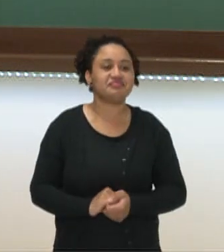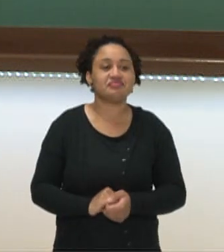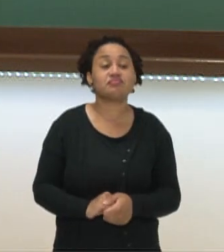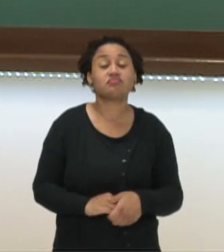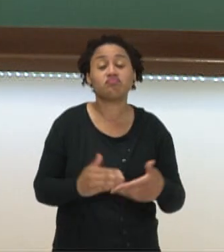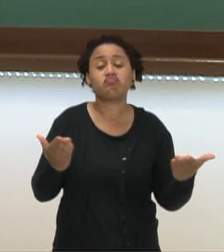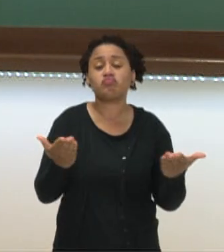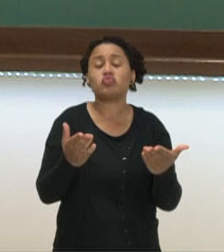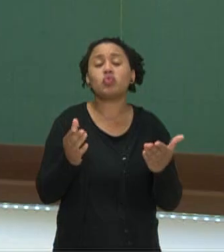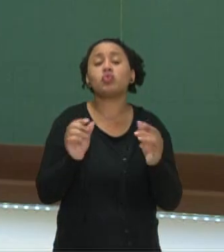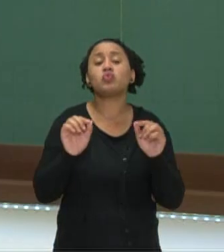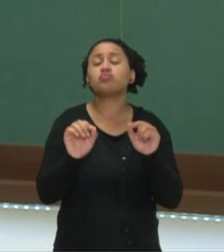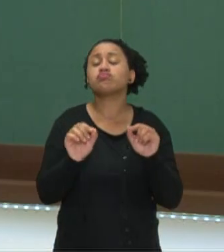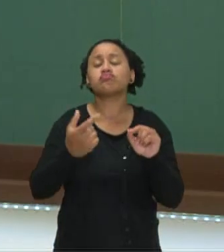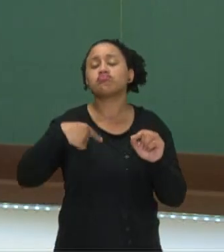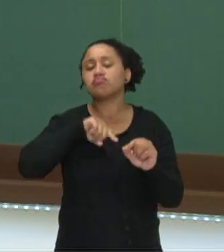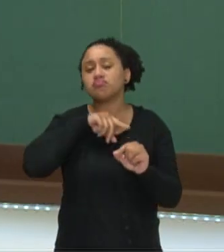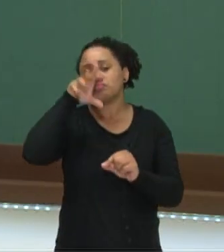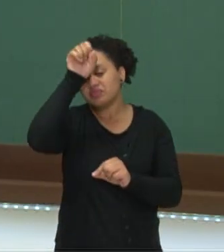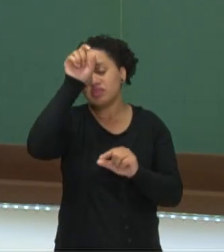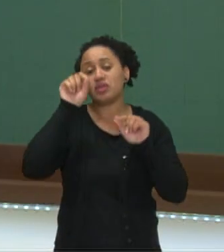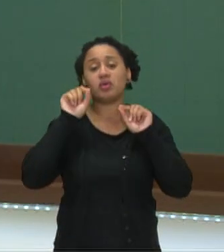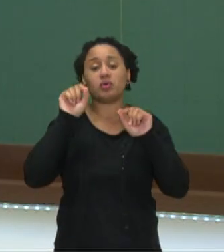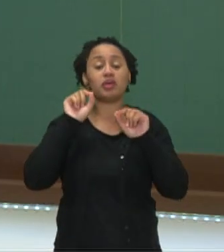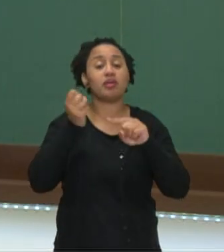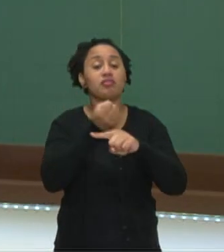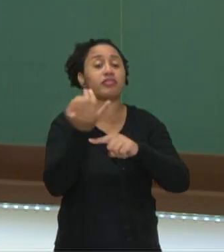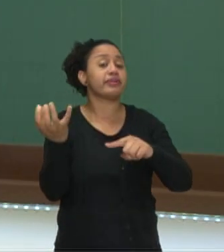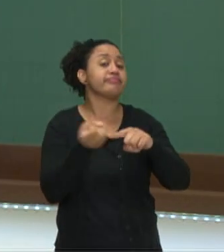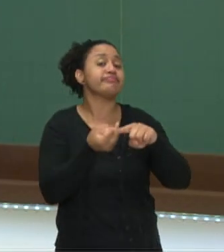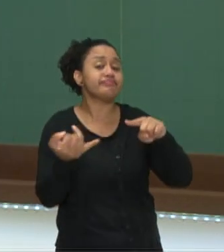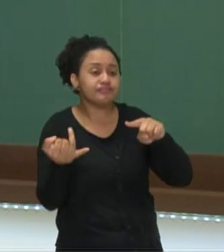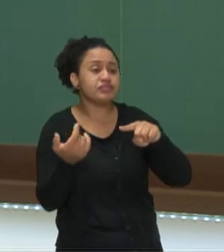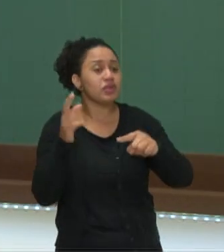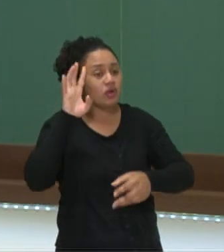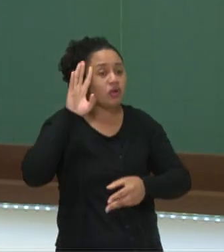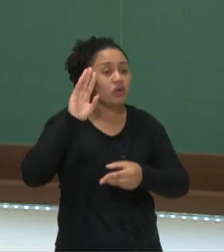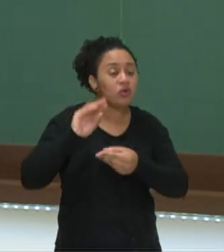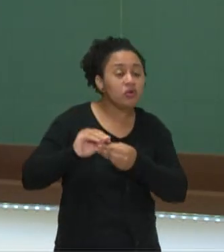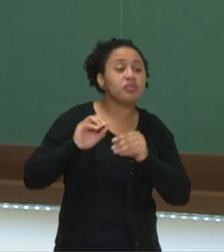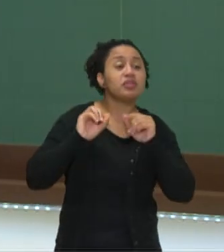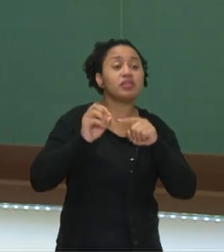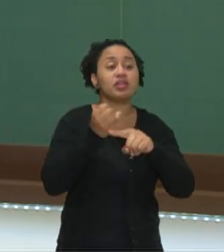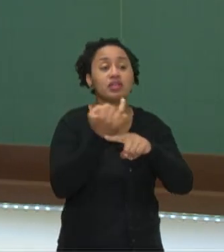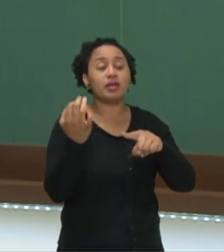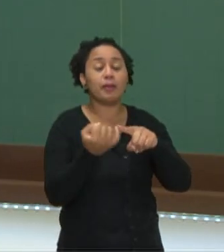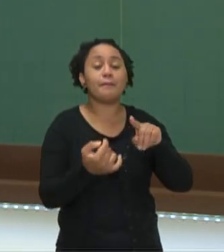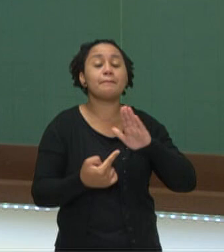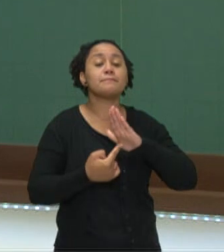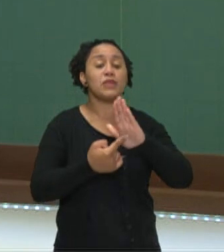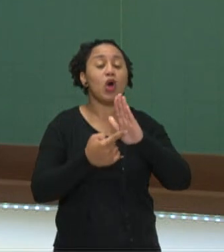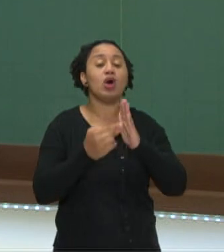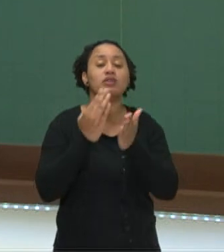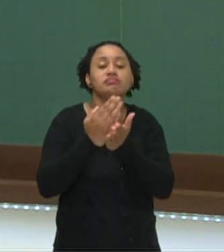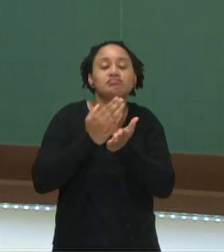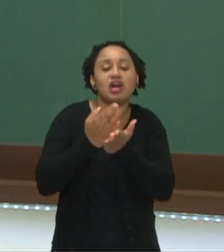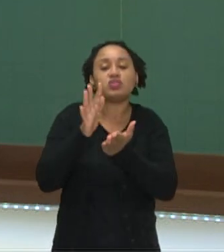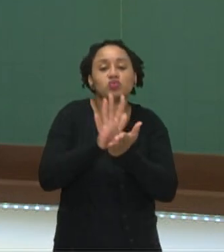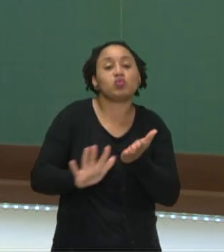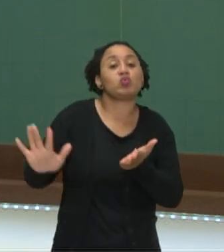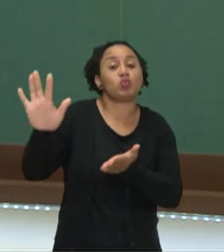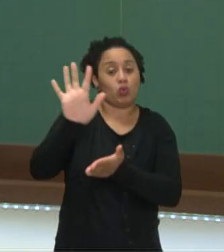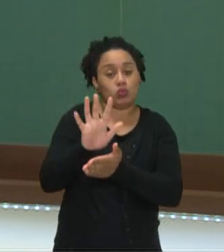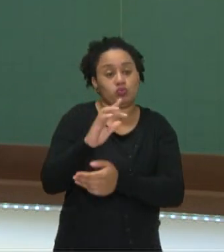nós vamos falar hoje um pouquinho sobre fração. Nós vamos compreender que a fração representa parte de um